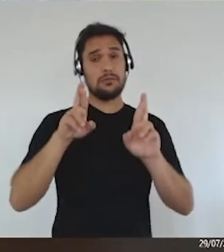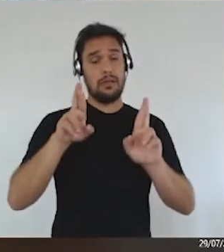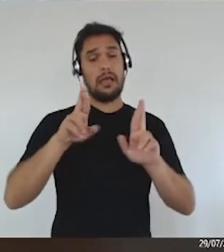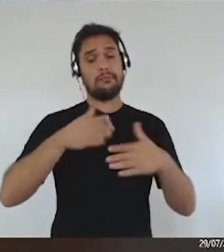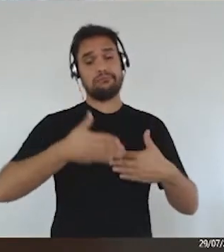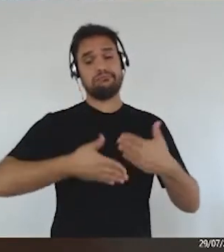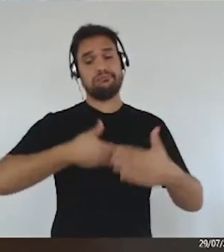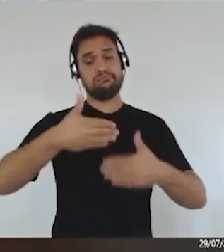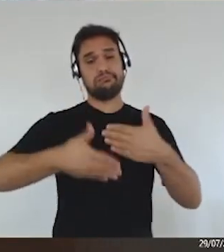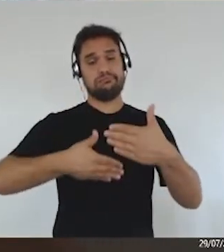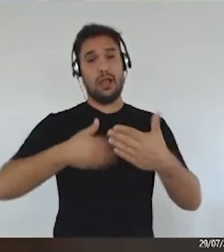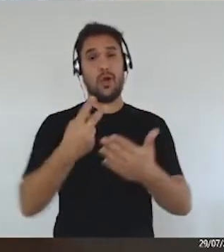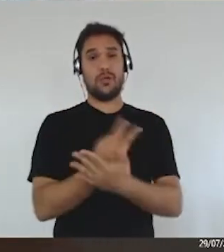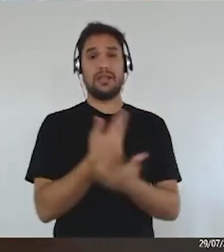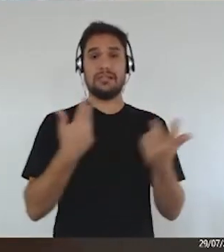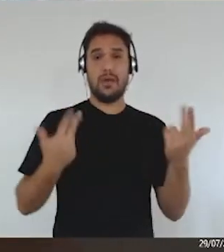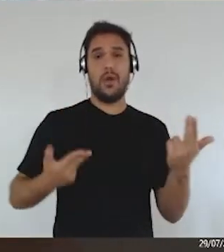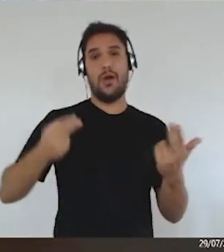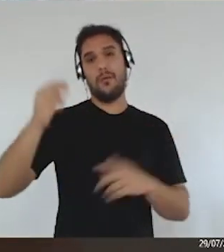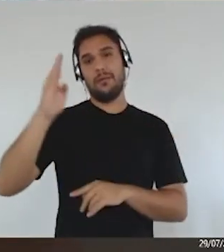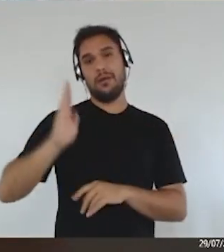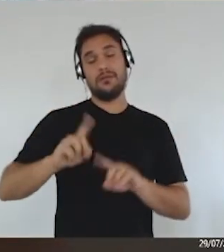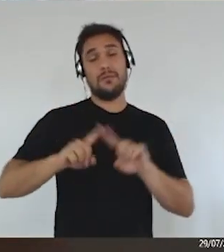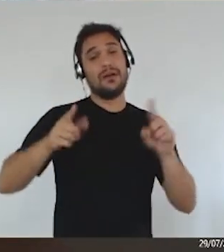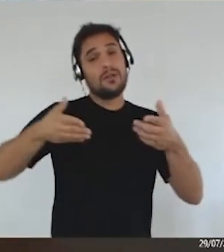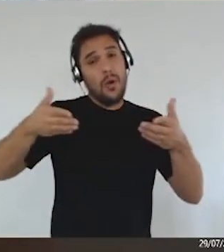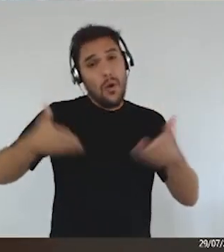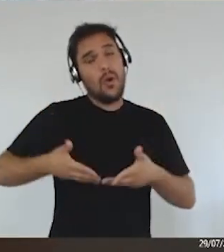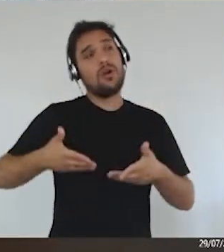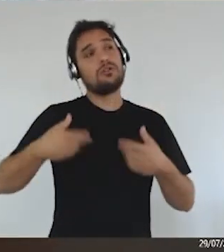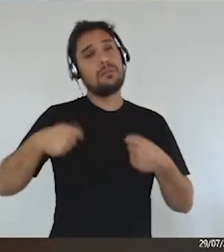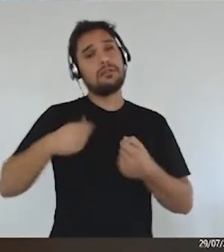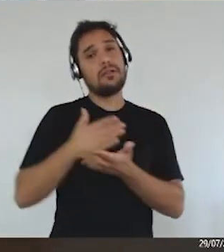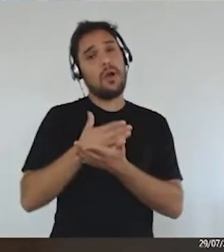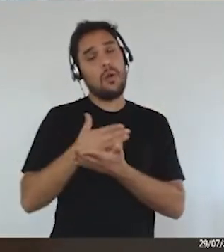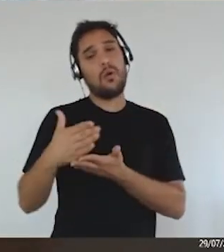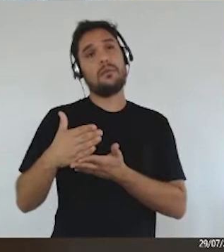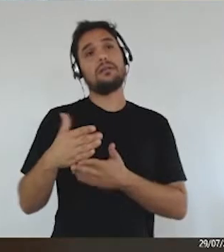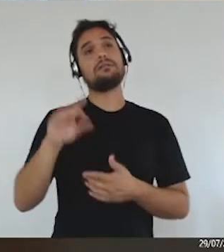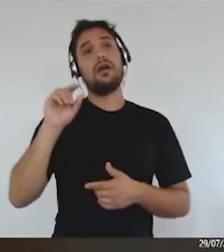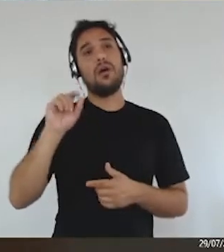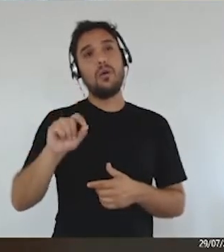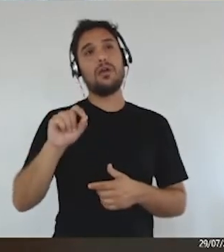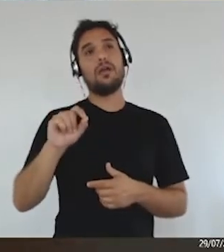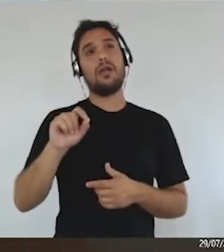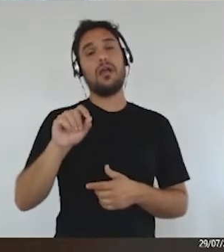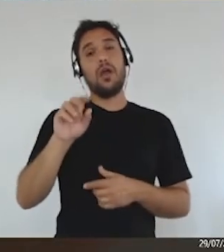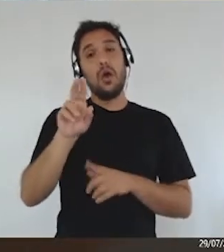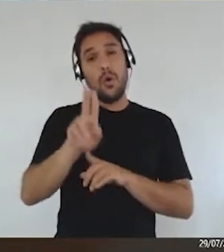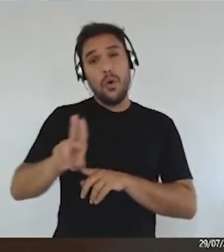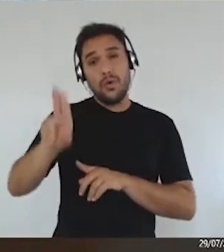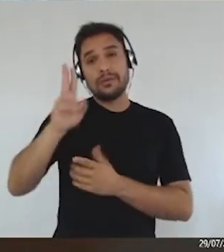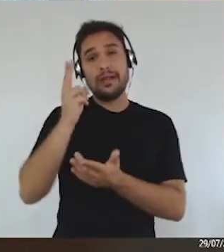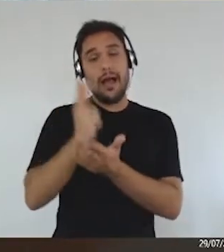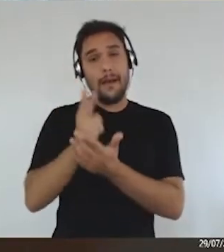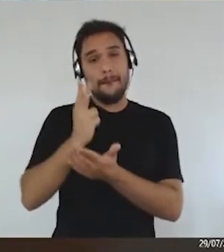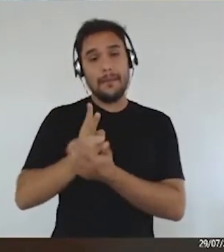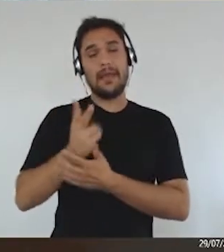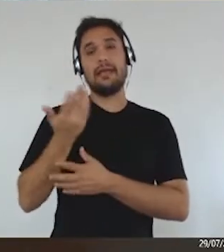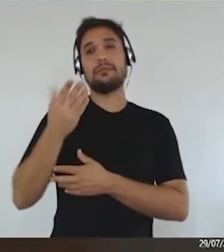caminhar para isso. Porém, hoje, a gente tem que começar a aplicar os mesmos